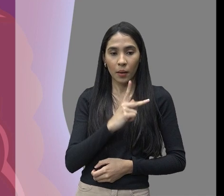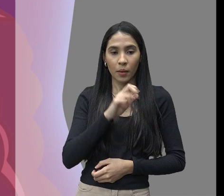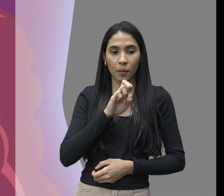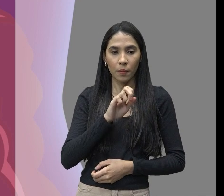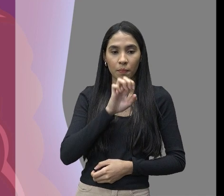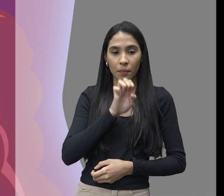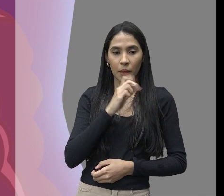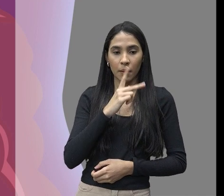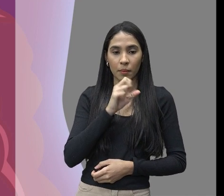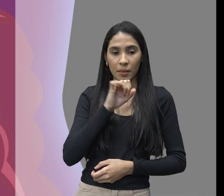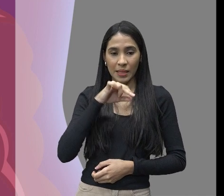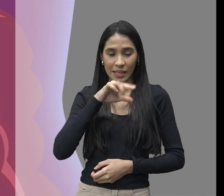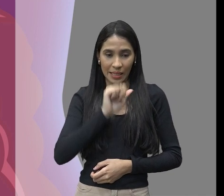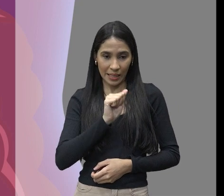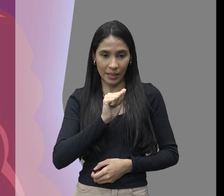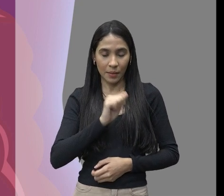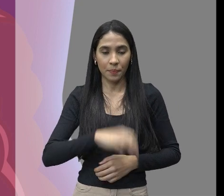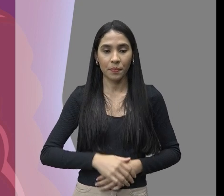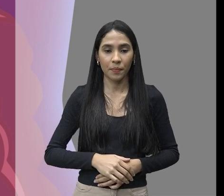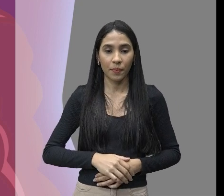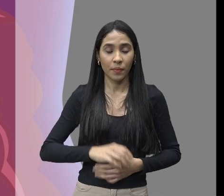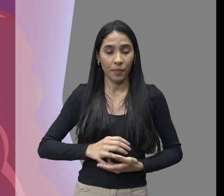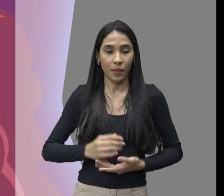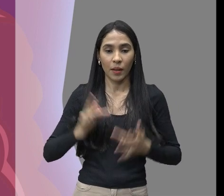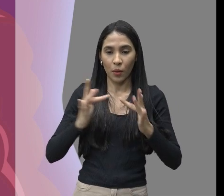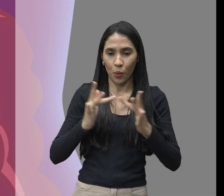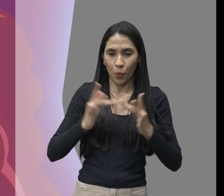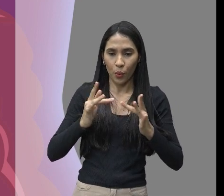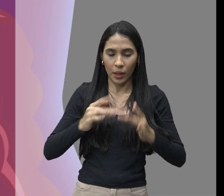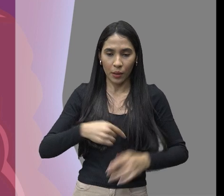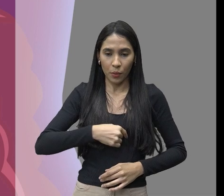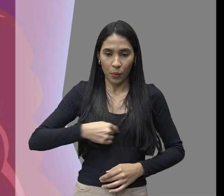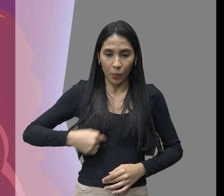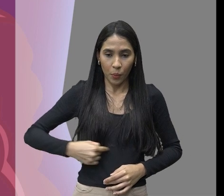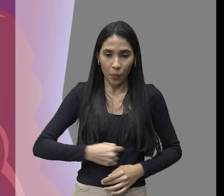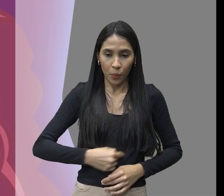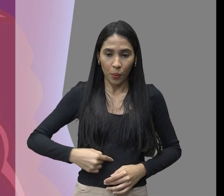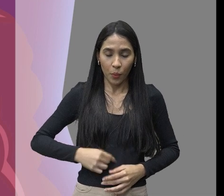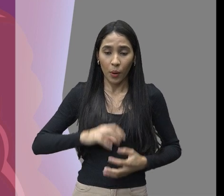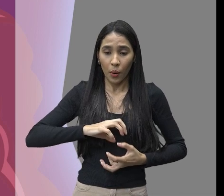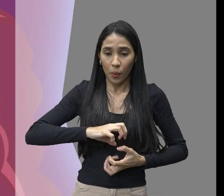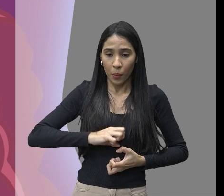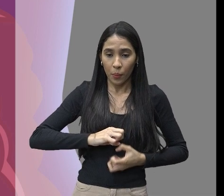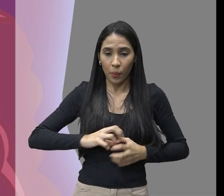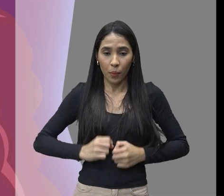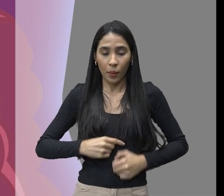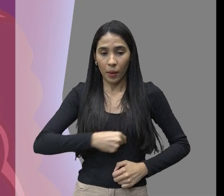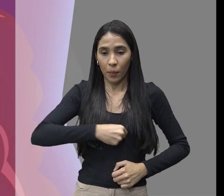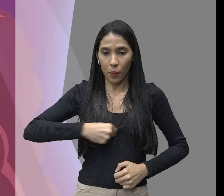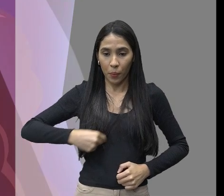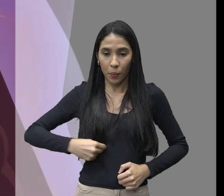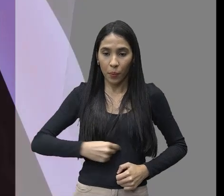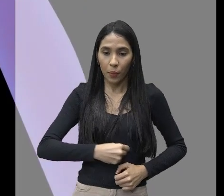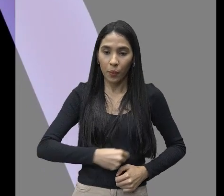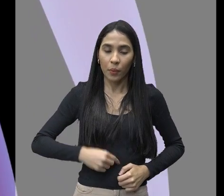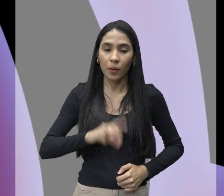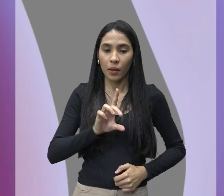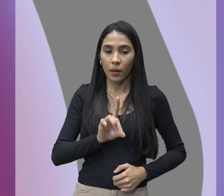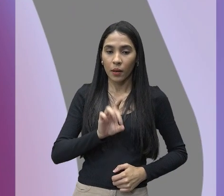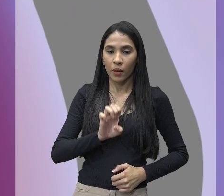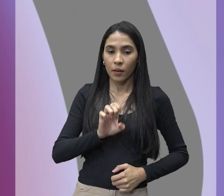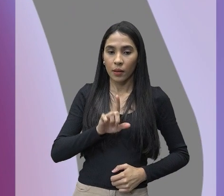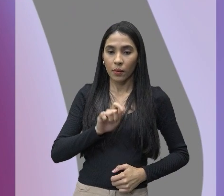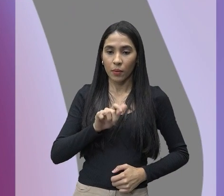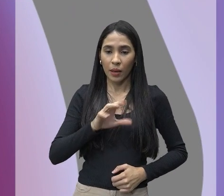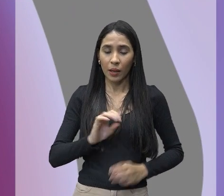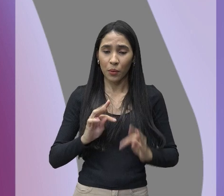no suco gástrico. Após passar pelo estômago, o alimento é encaminhado ao intestino delgado. Lá, todos